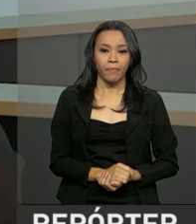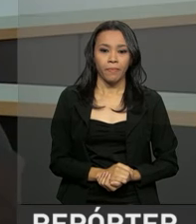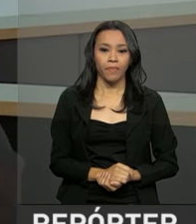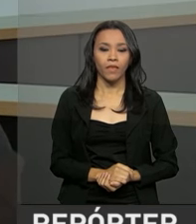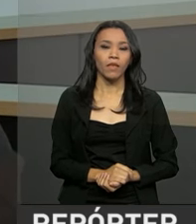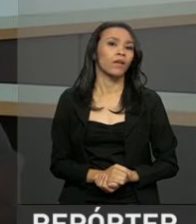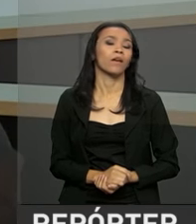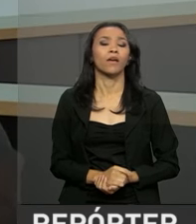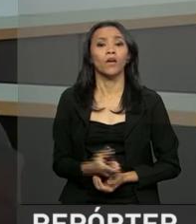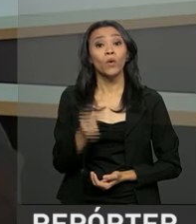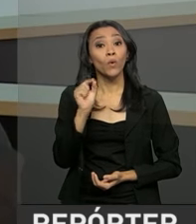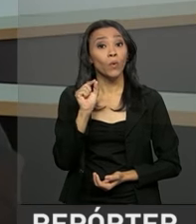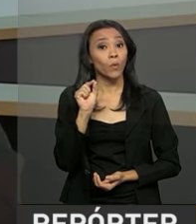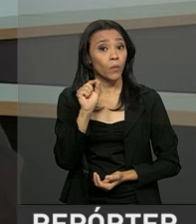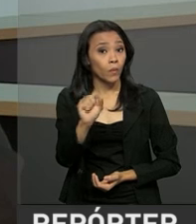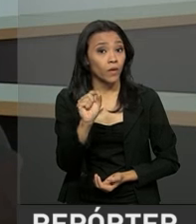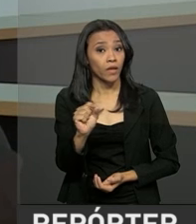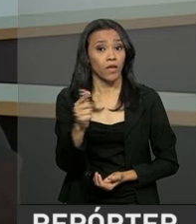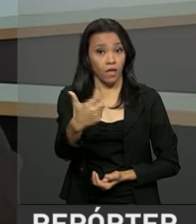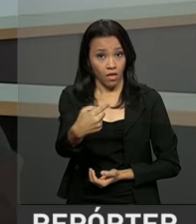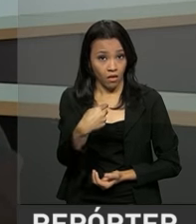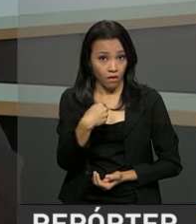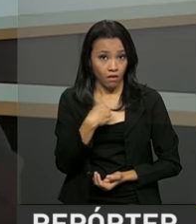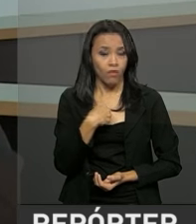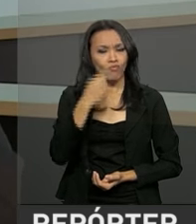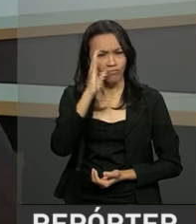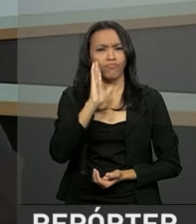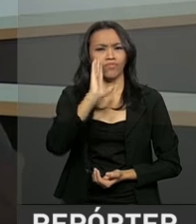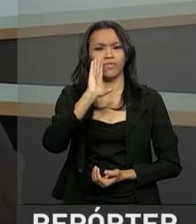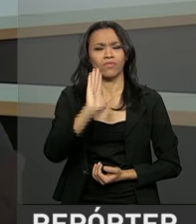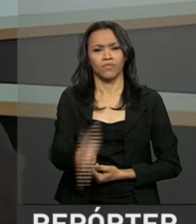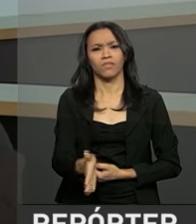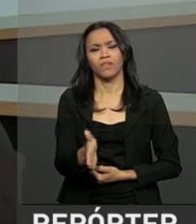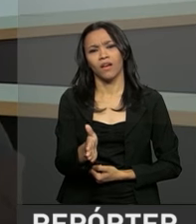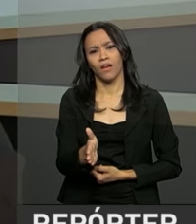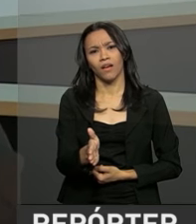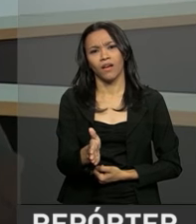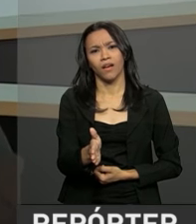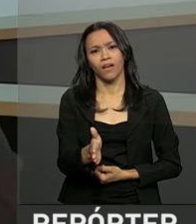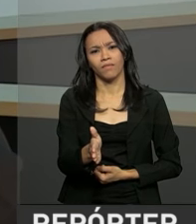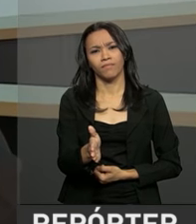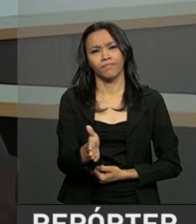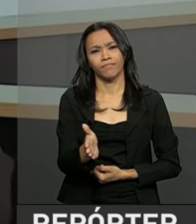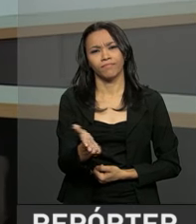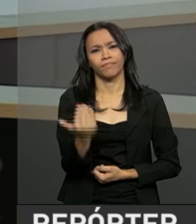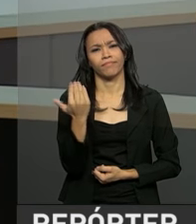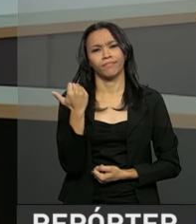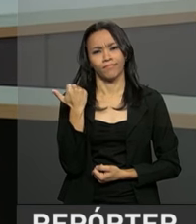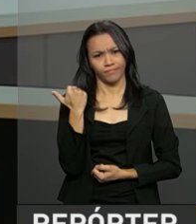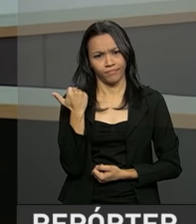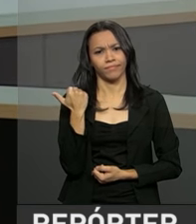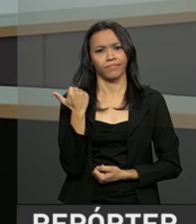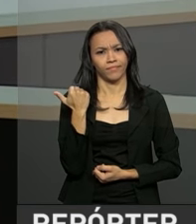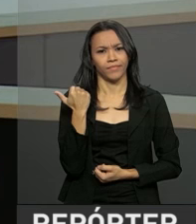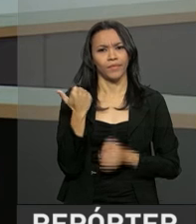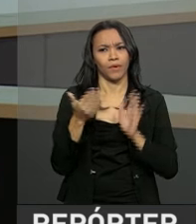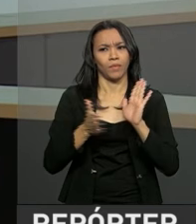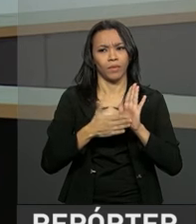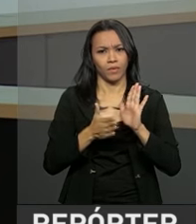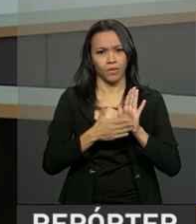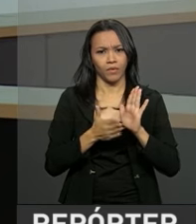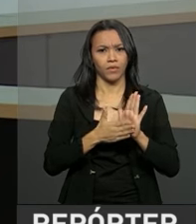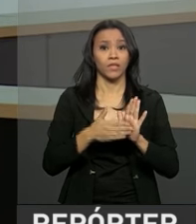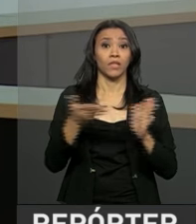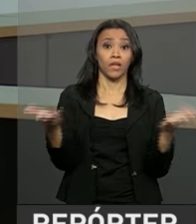O que eu pretendo, estou já estudando desde o tempo da Secretaria da Segurança, já propus e